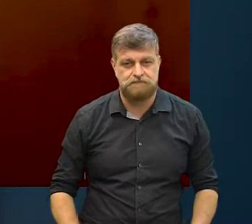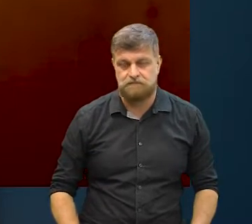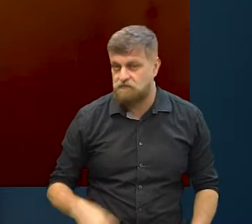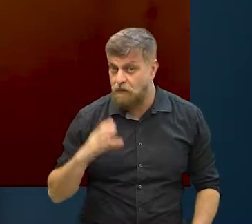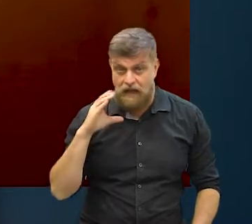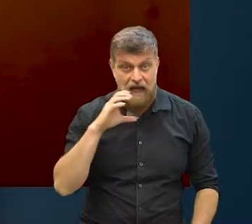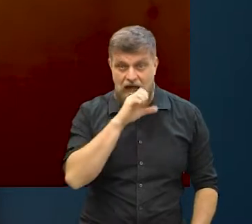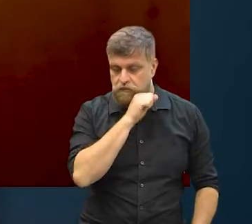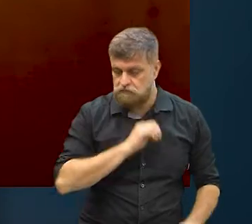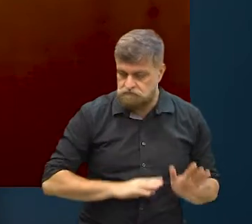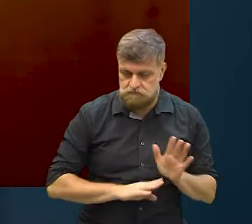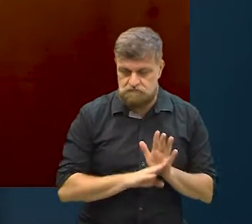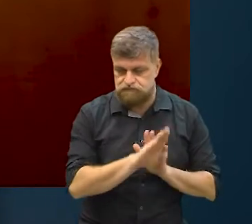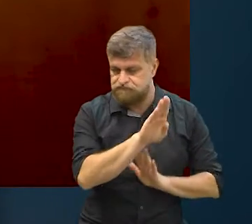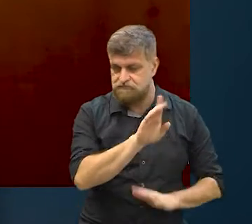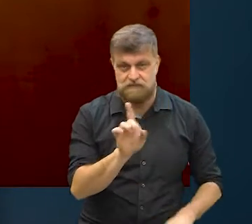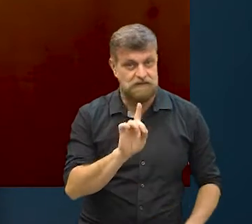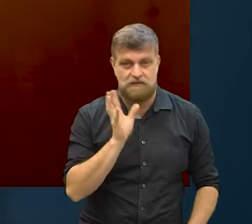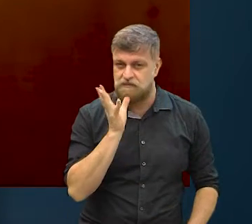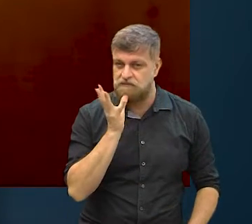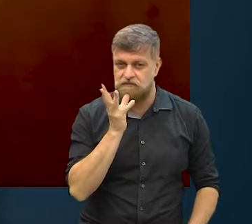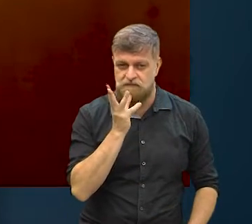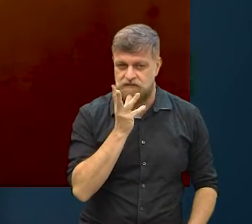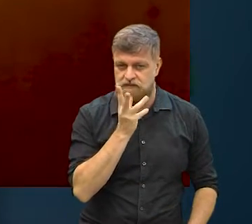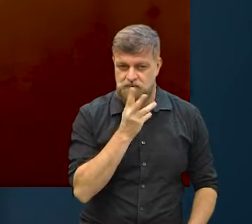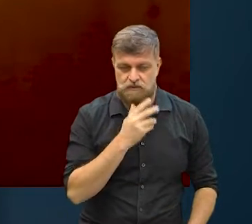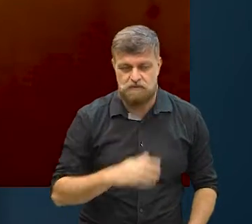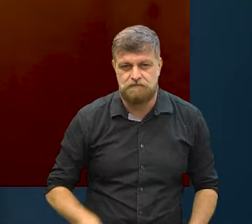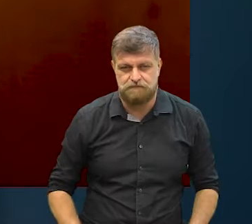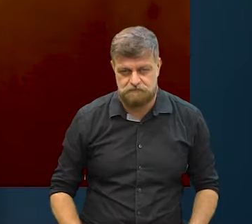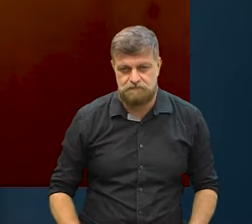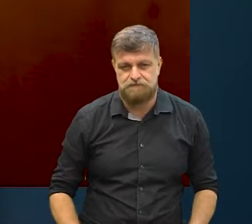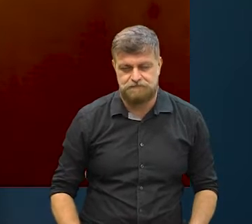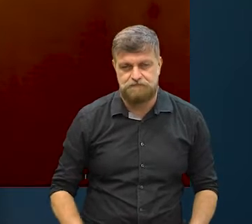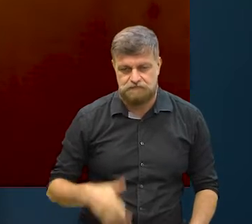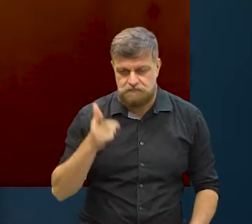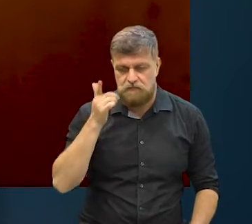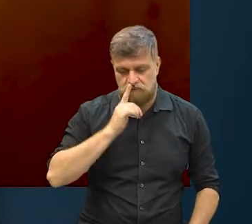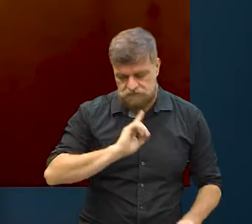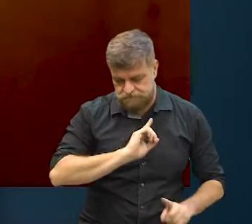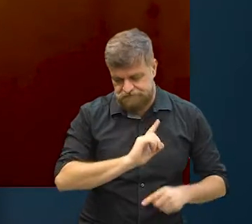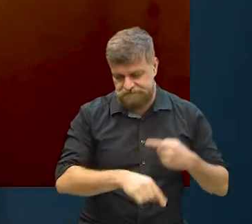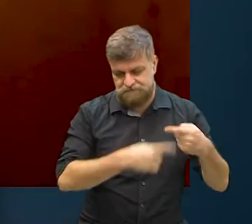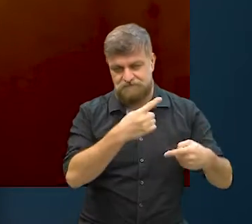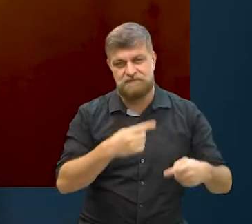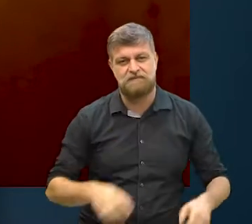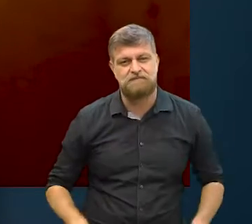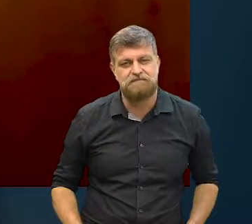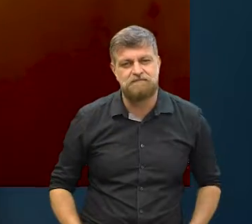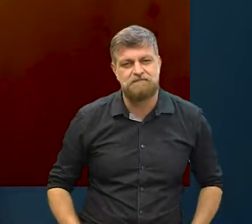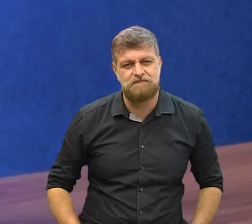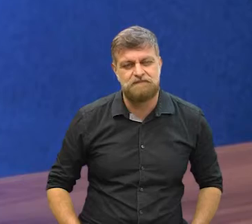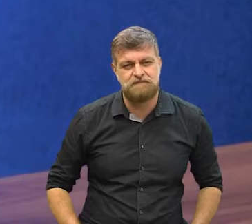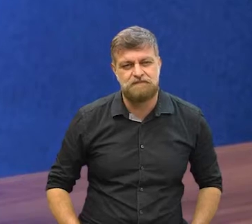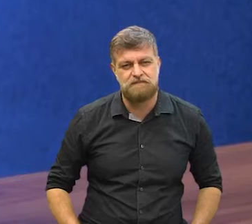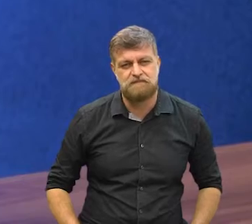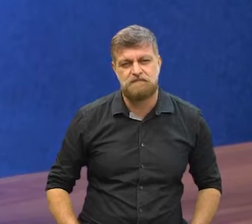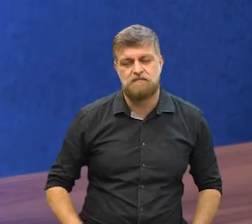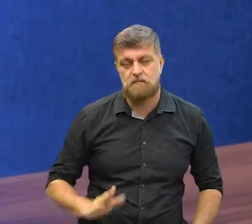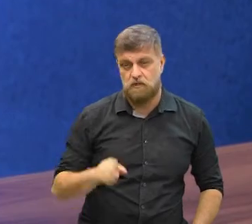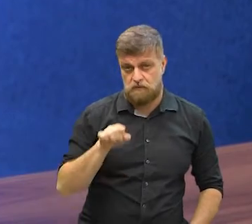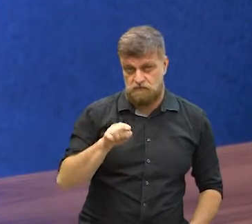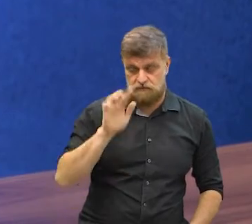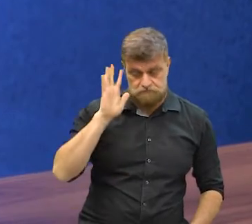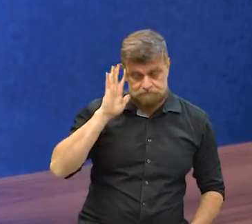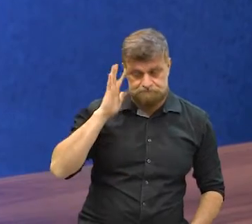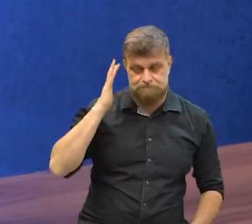Então, foi bem rápido. Não demorou muito para dar esse crescimento, esse passo maior de montar uma clínica. Aí quando